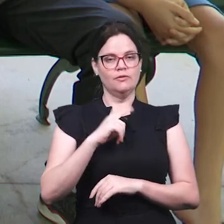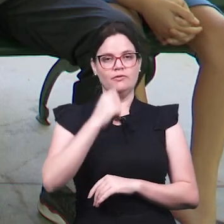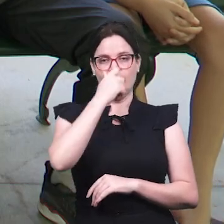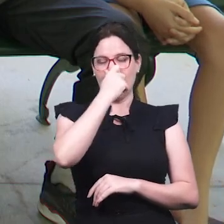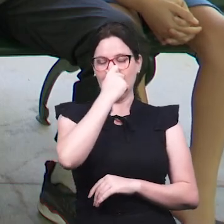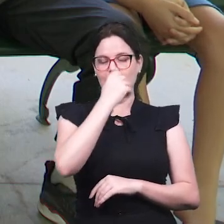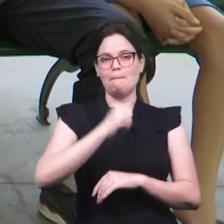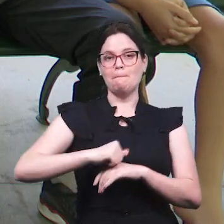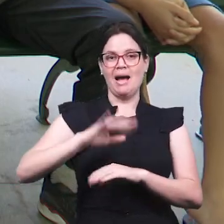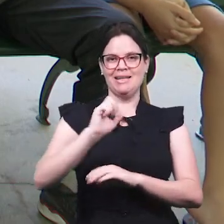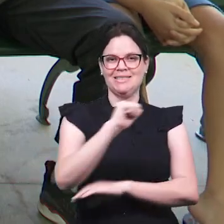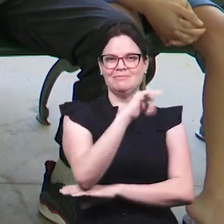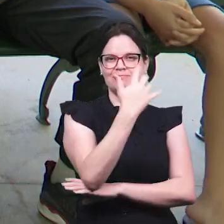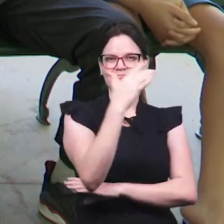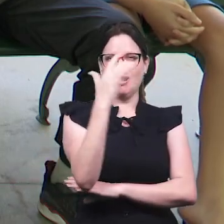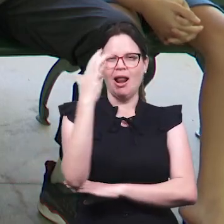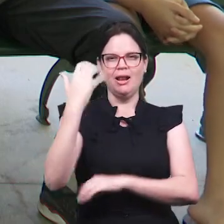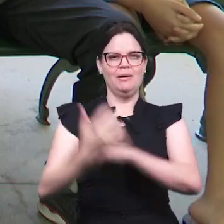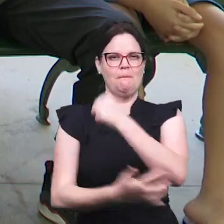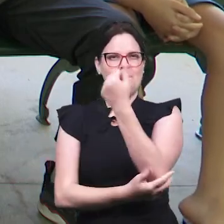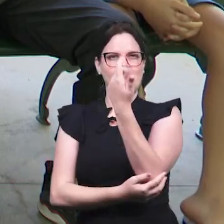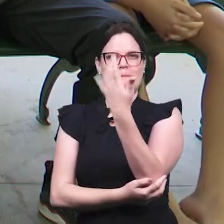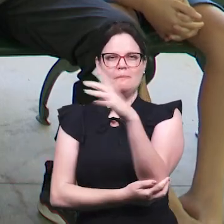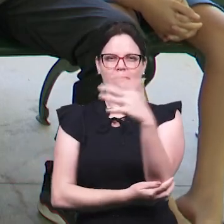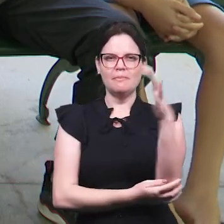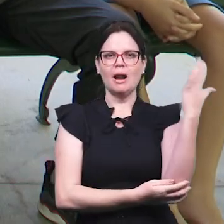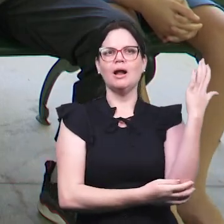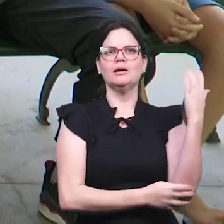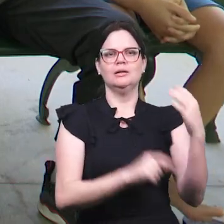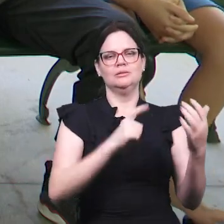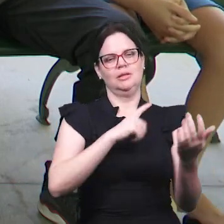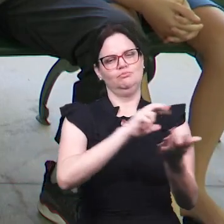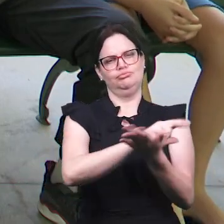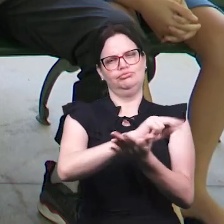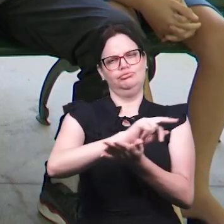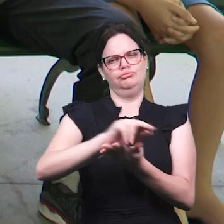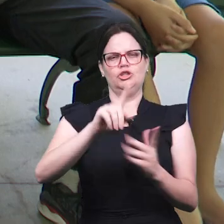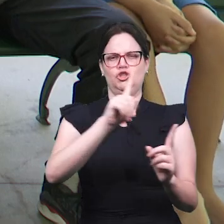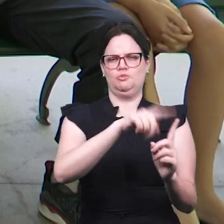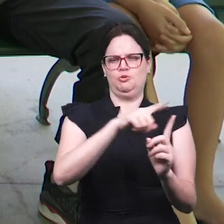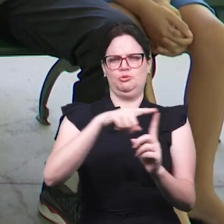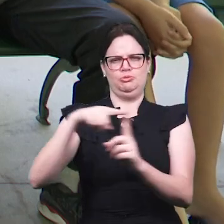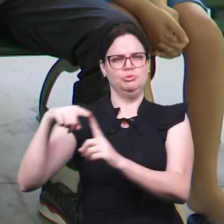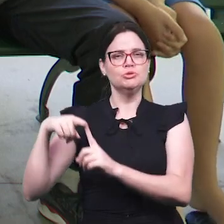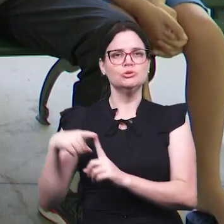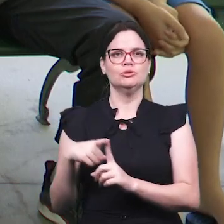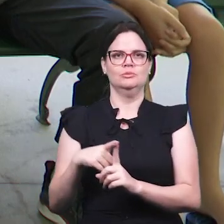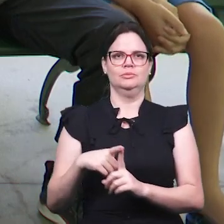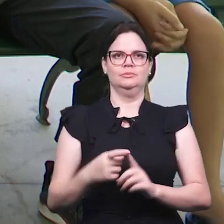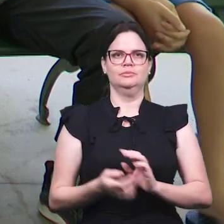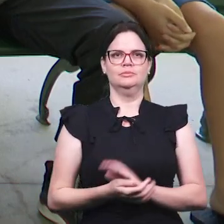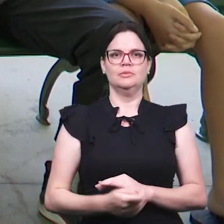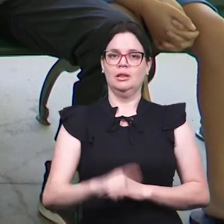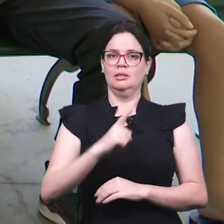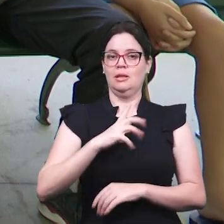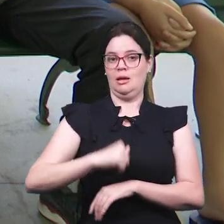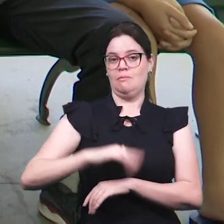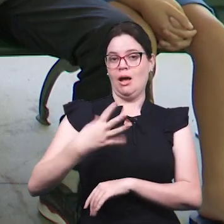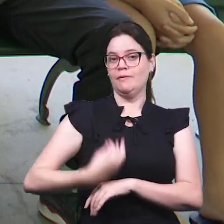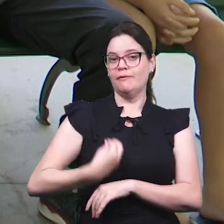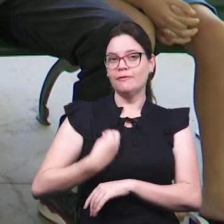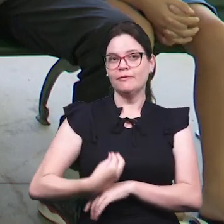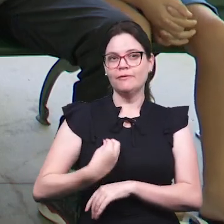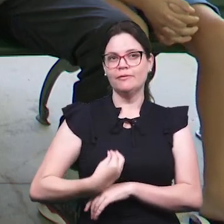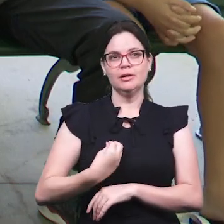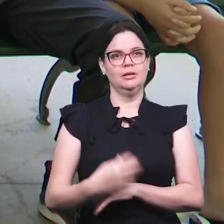mais verde, se tem mais diversidade, mais vida. Você